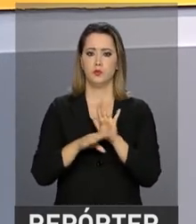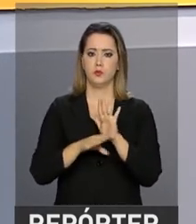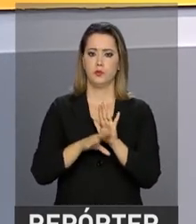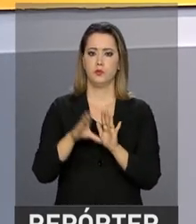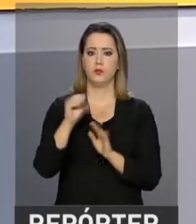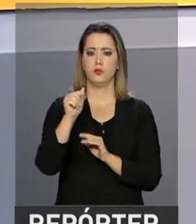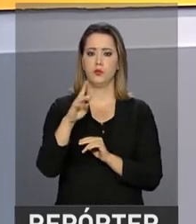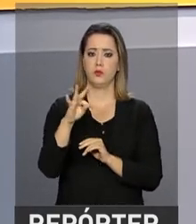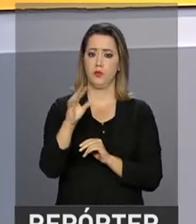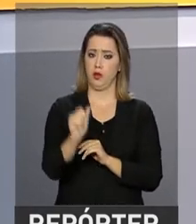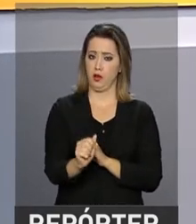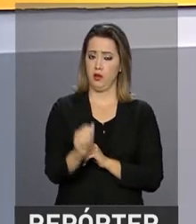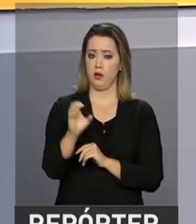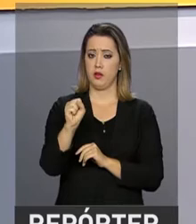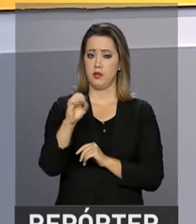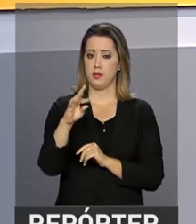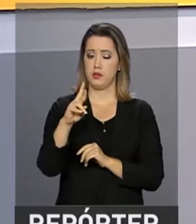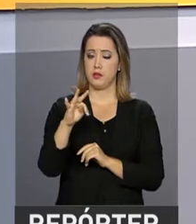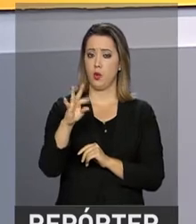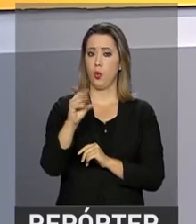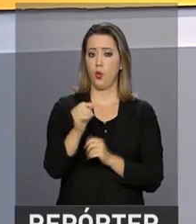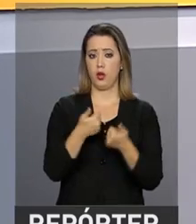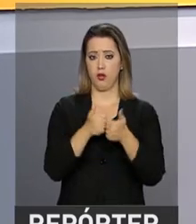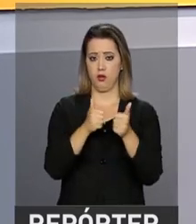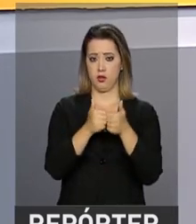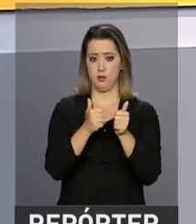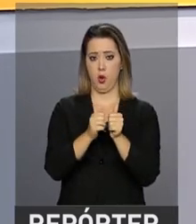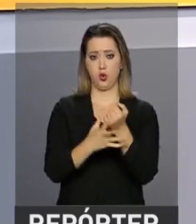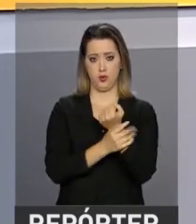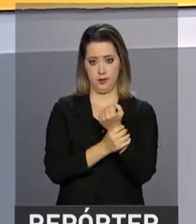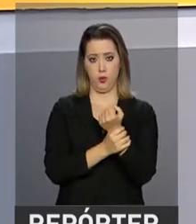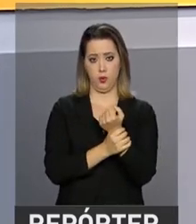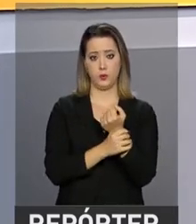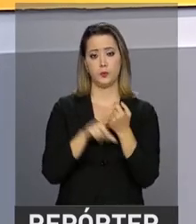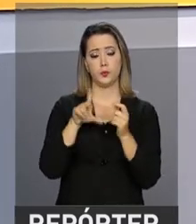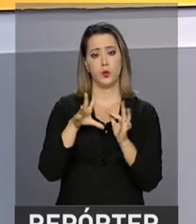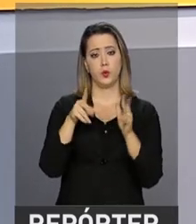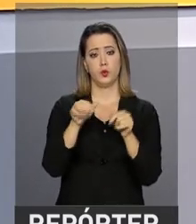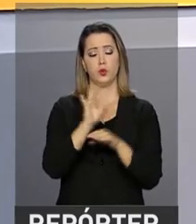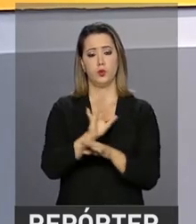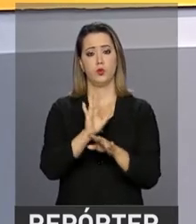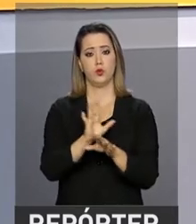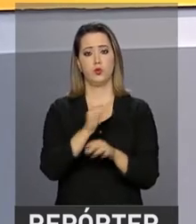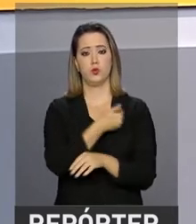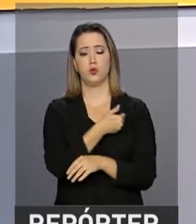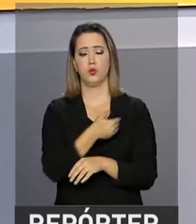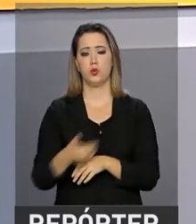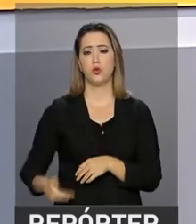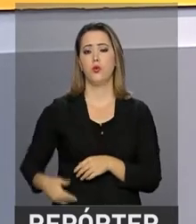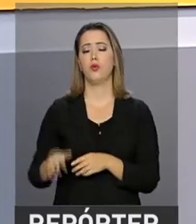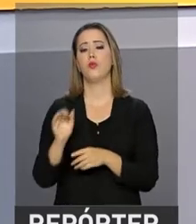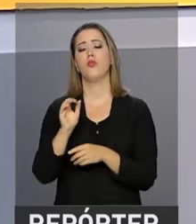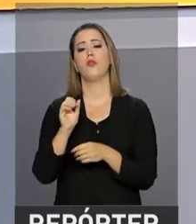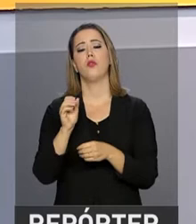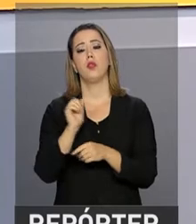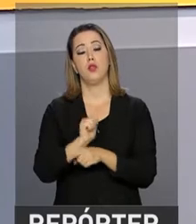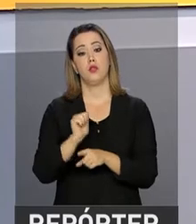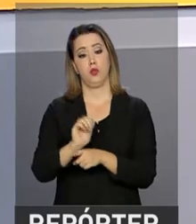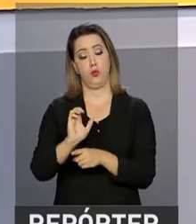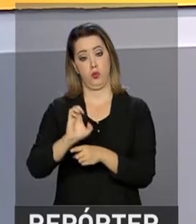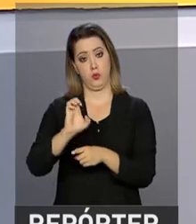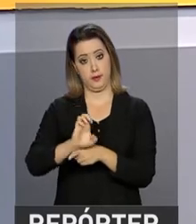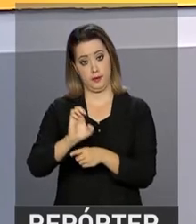Carga Segura, para combater o roubo de cargas no estado. Ao todo, a cooperação com o governo do Rio deve durar 18